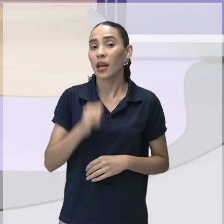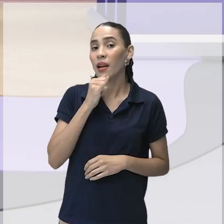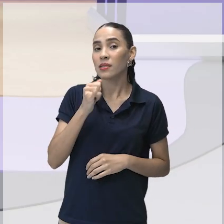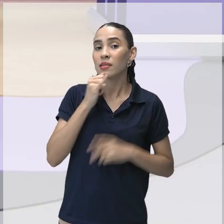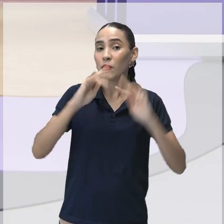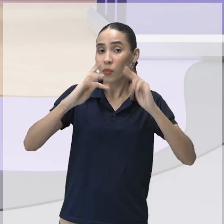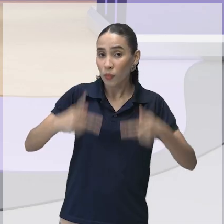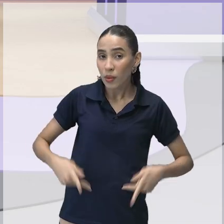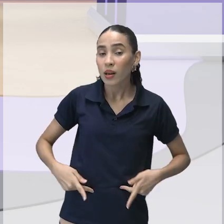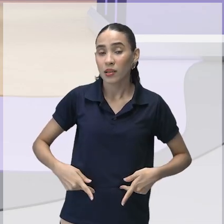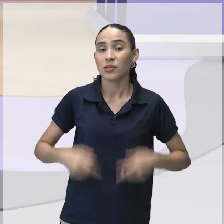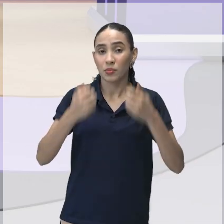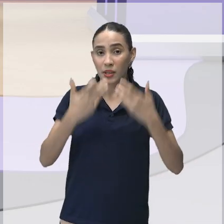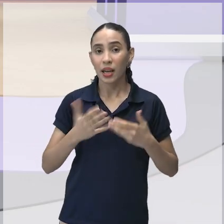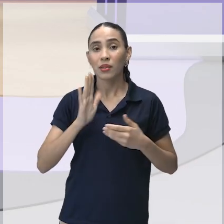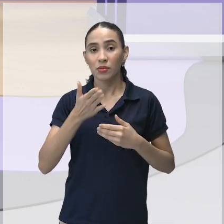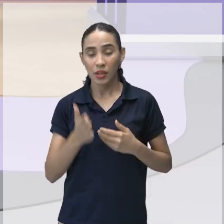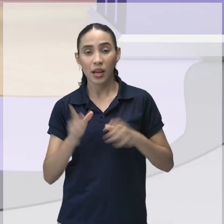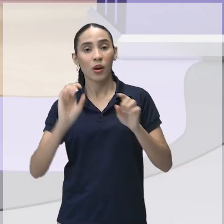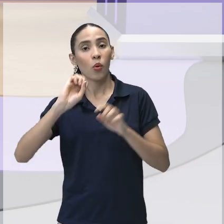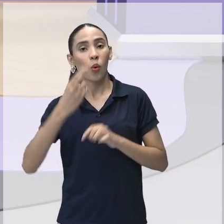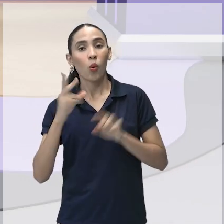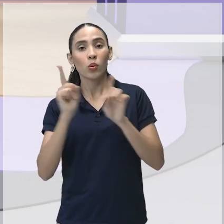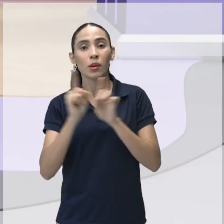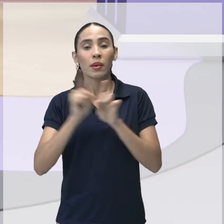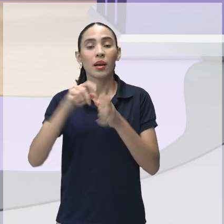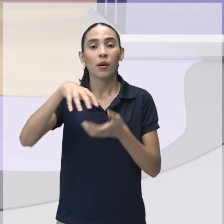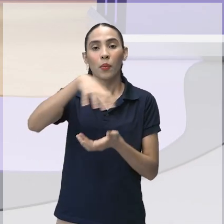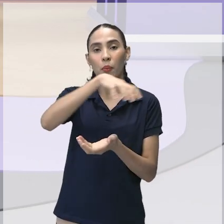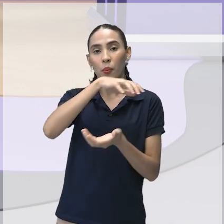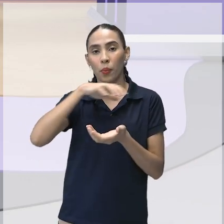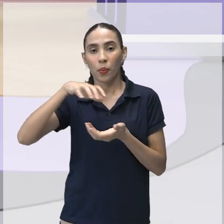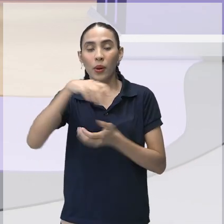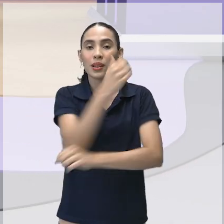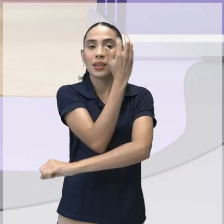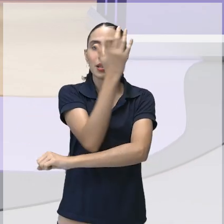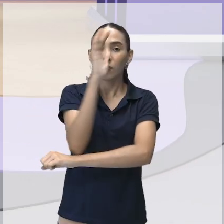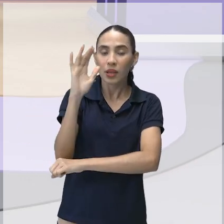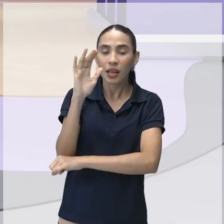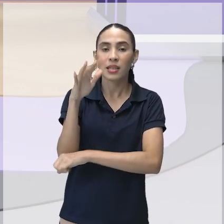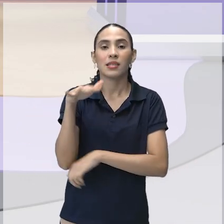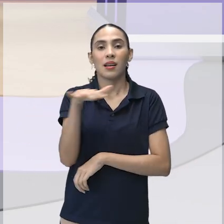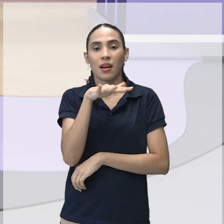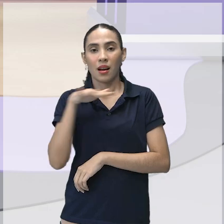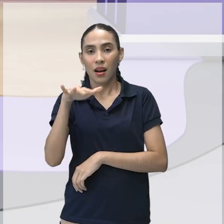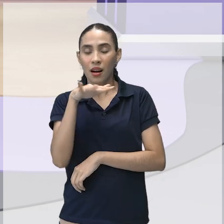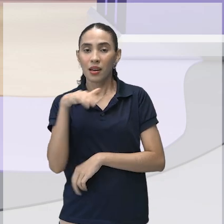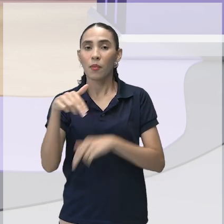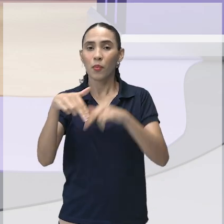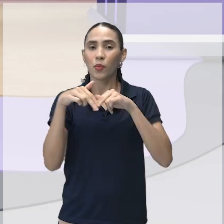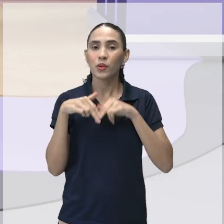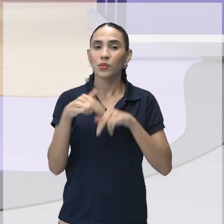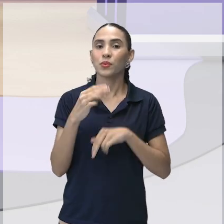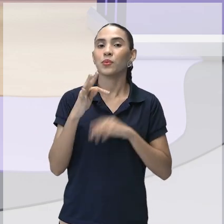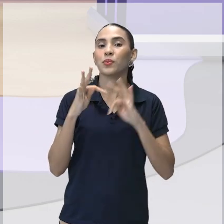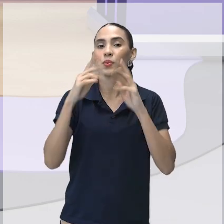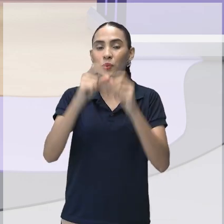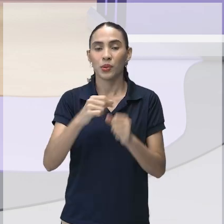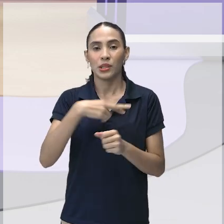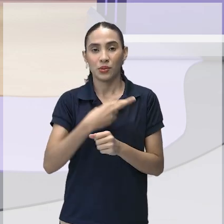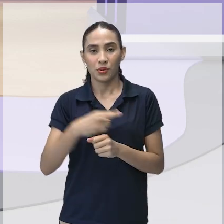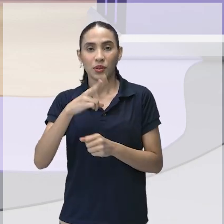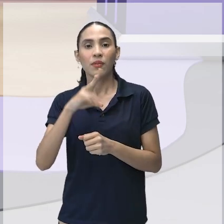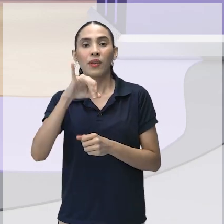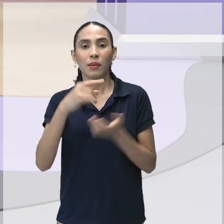vida humana, como foi falado, seja a vida do planeta, seja a natureza, o meio ambiente. Por isso, todas as religiões trazem